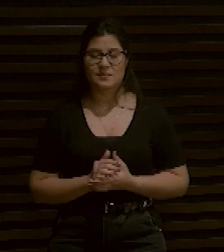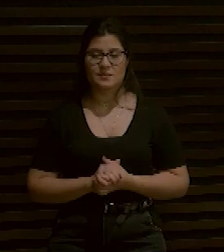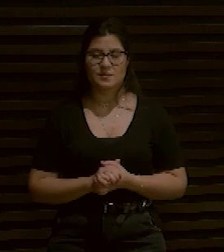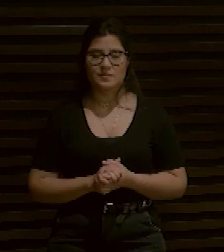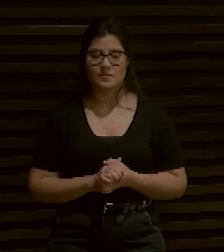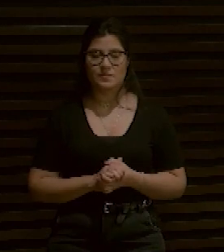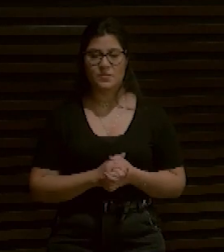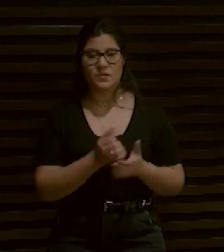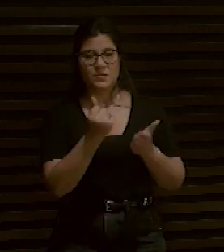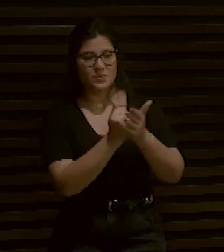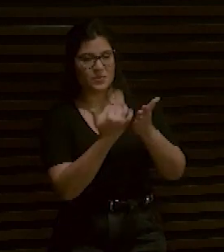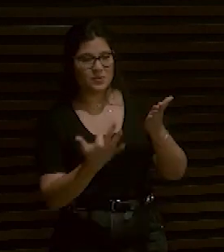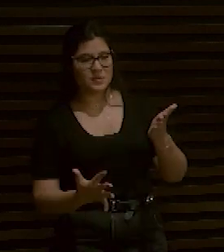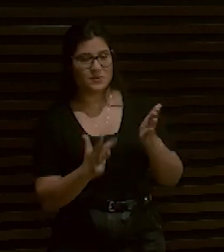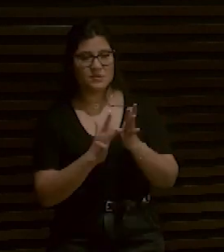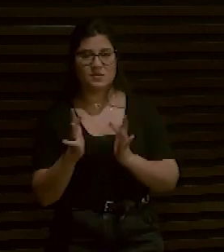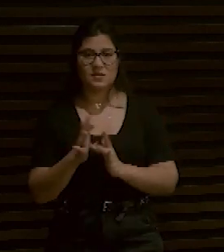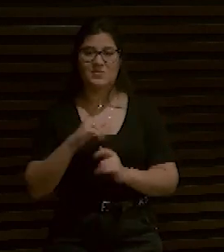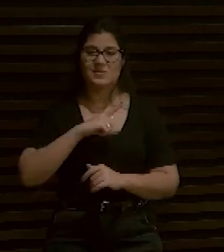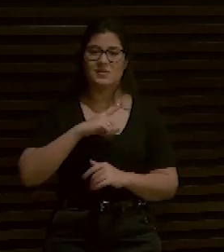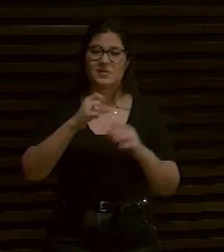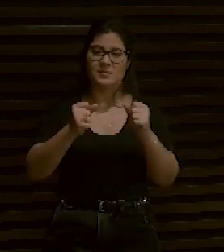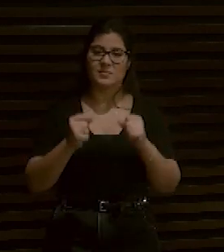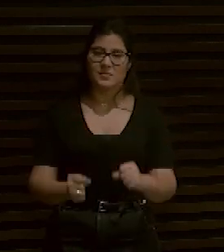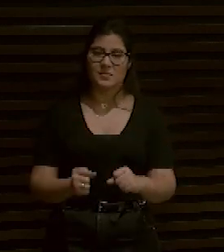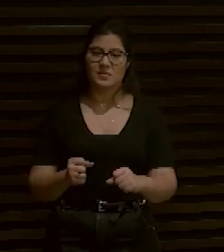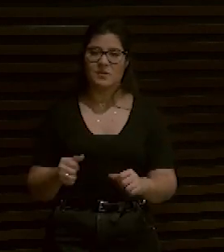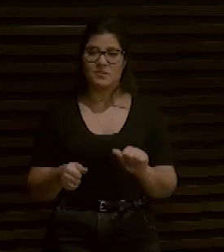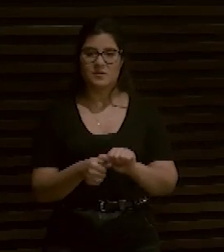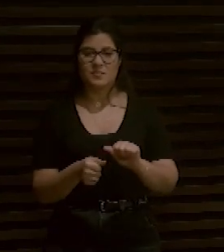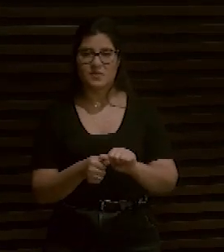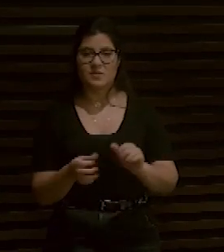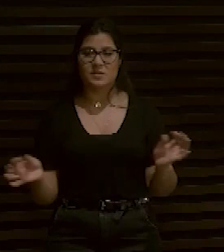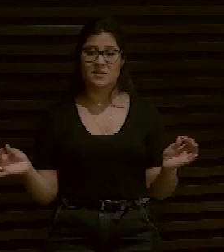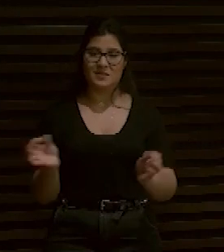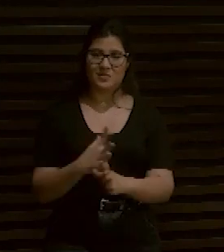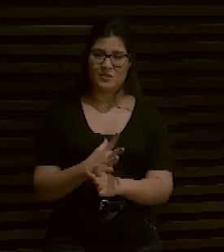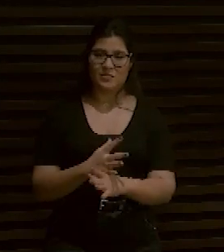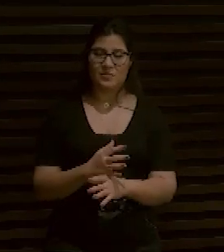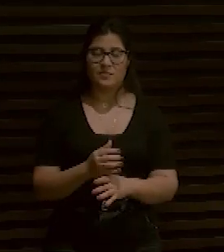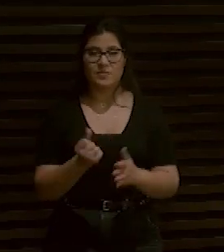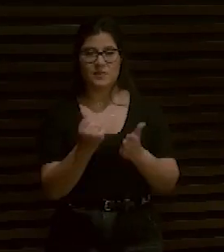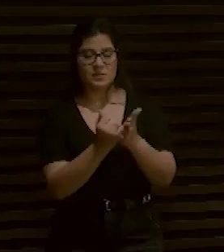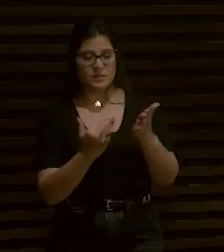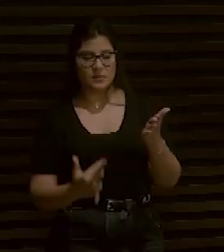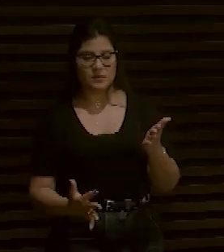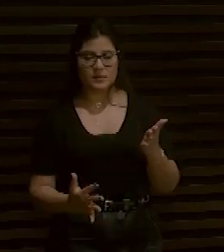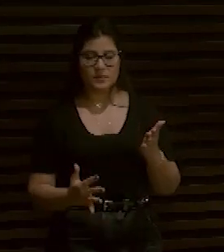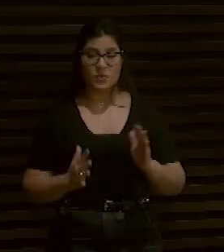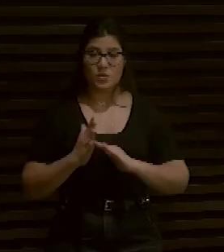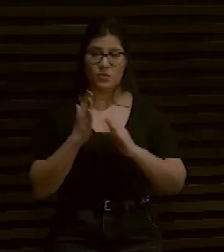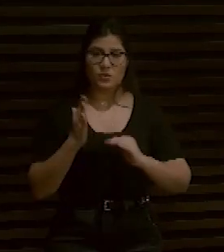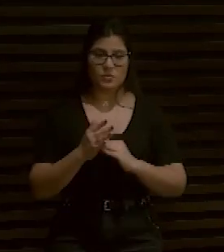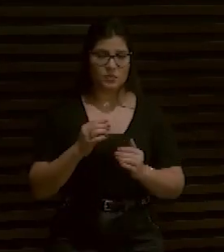O sangue de Jesus tem poder para nos fazer novos. O sangue de Jesus remove todos os pecados. O